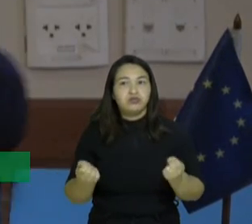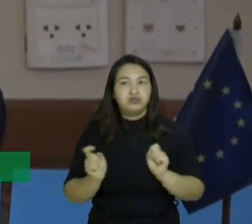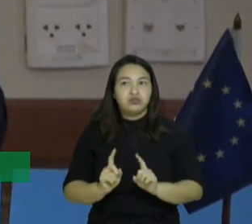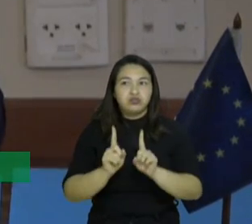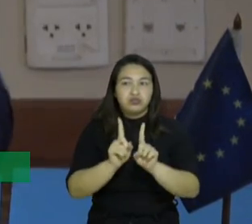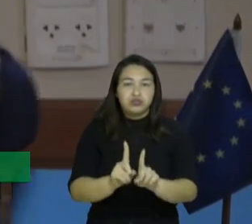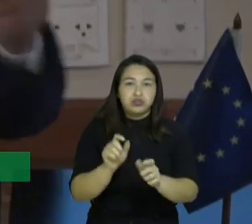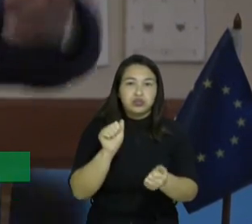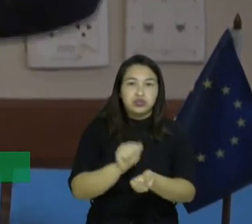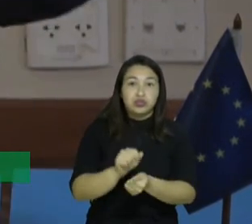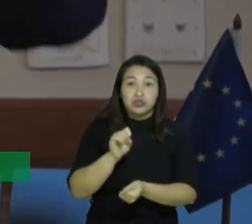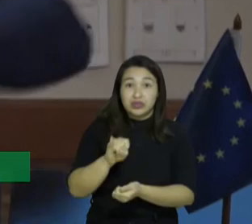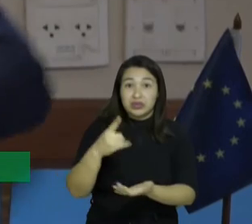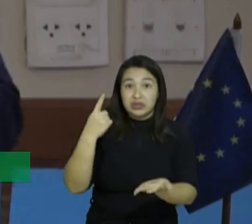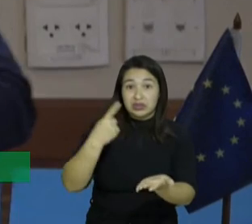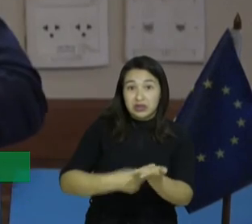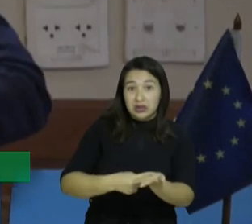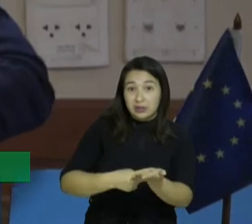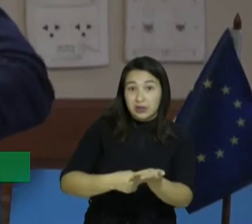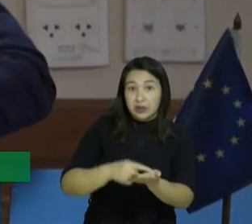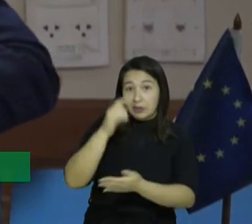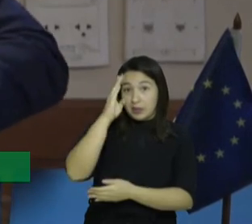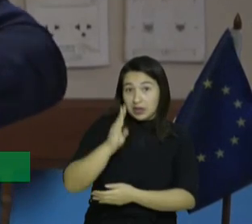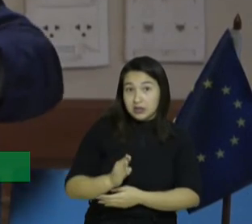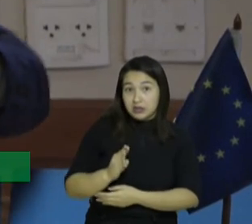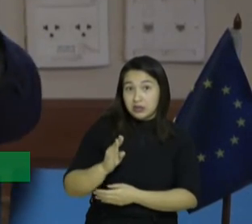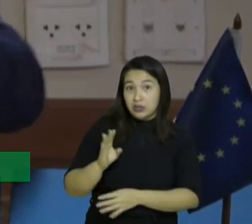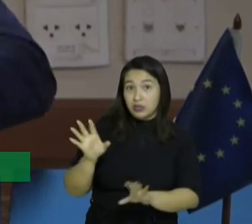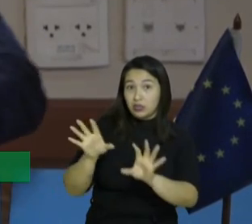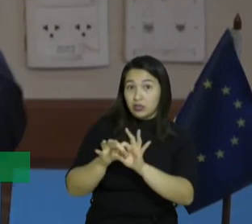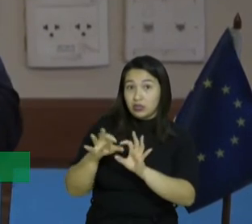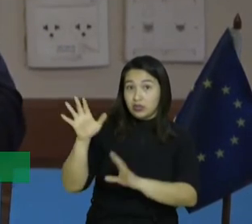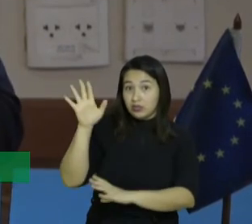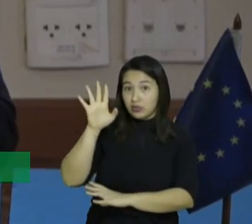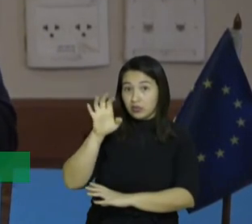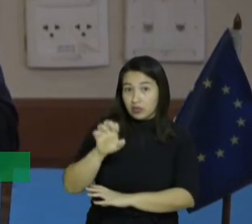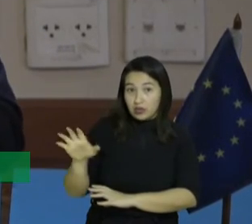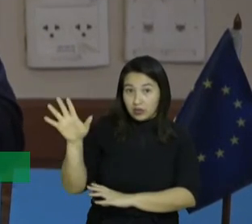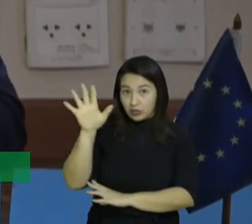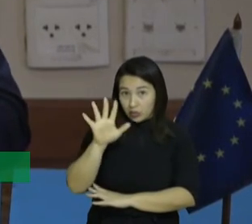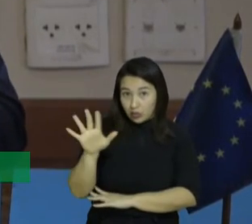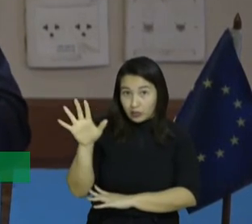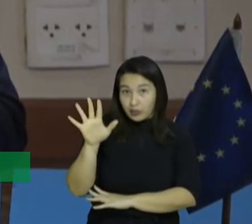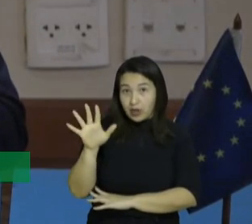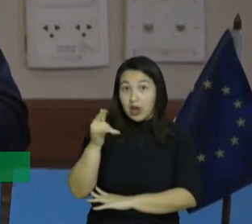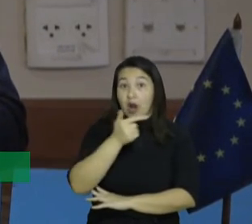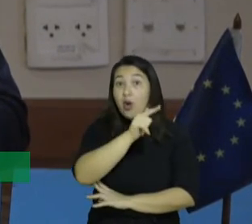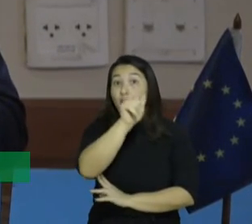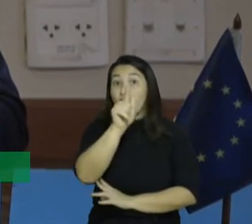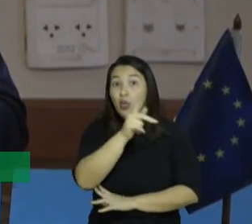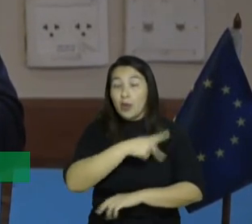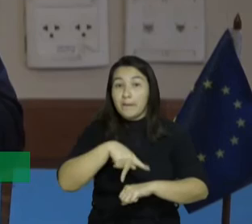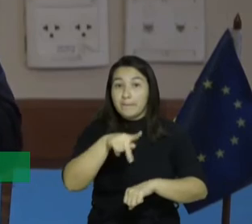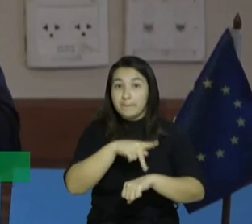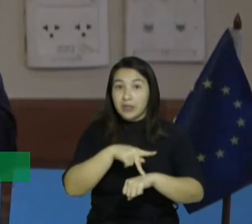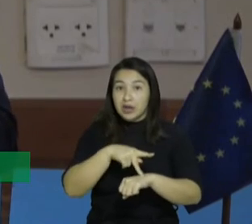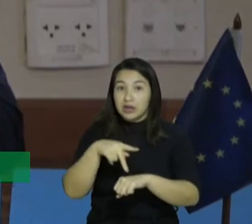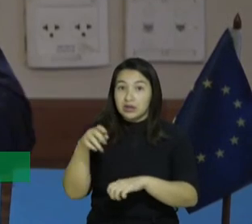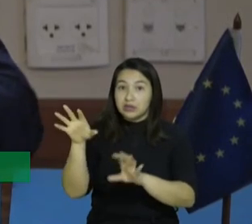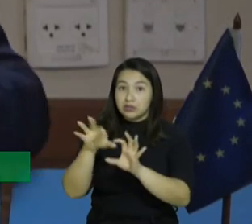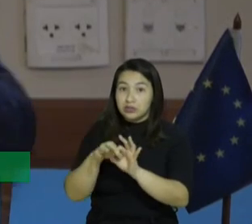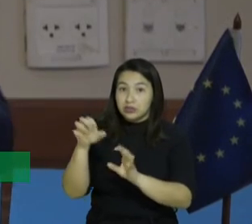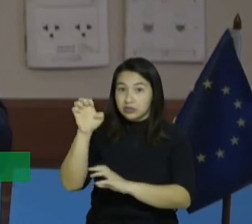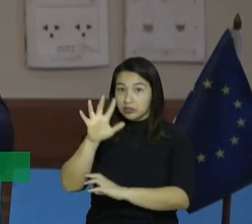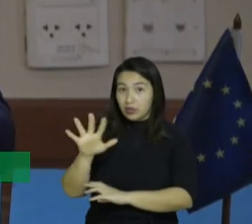o se o Tratado fosse Brasil União Europeia Brasil com os países da União Europeia do que a